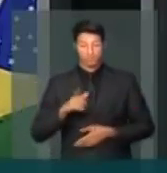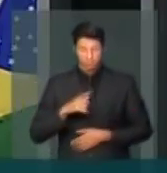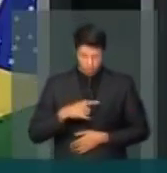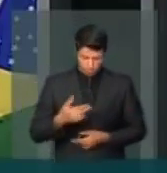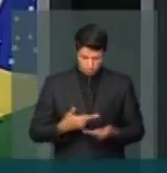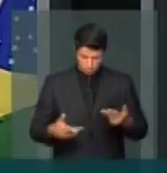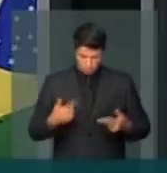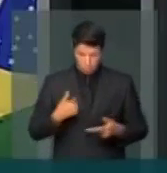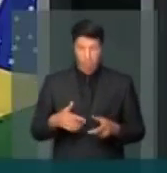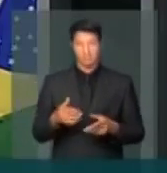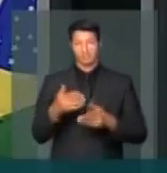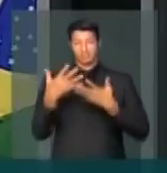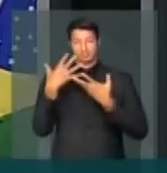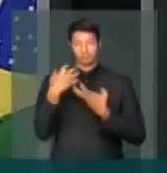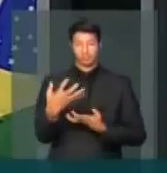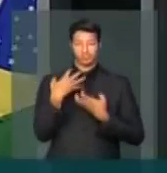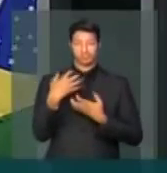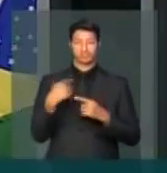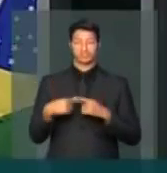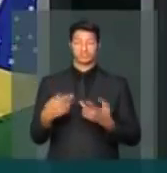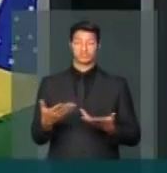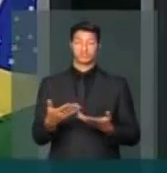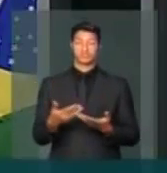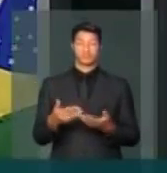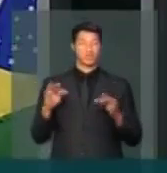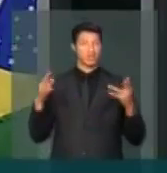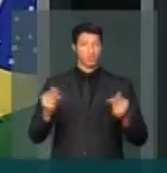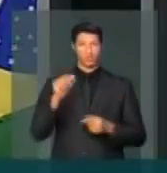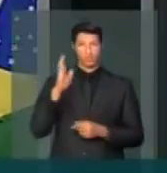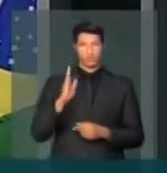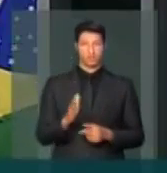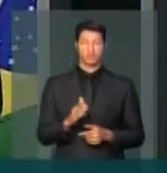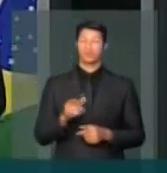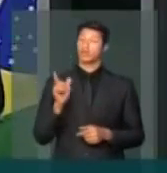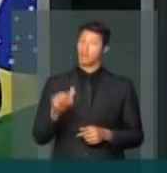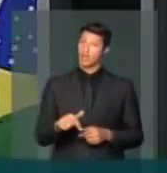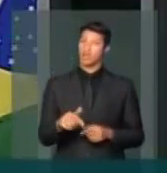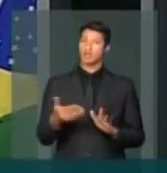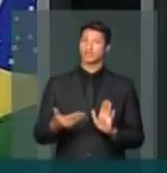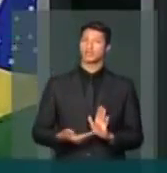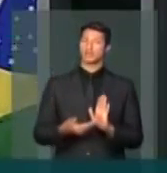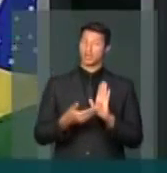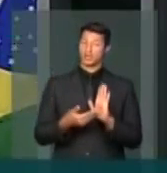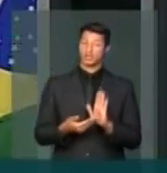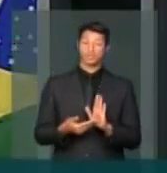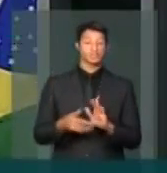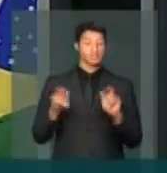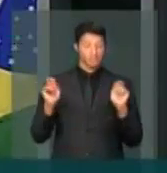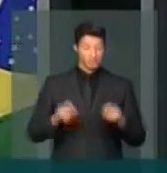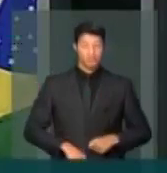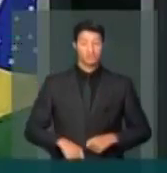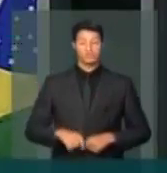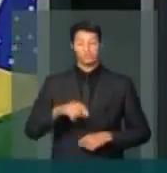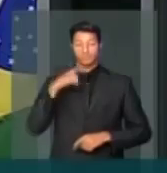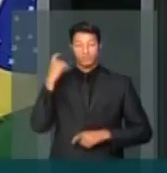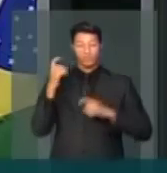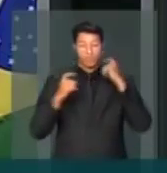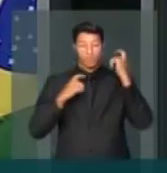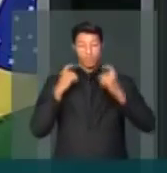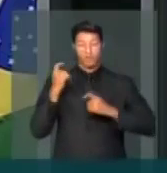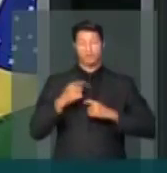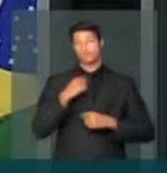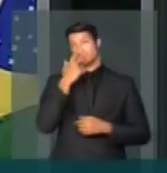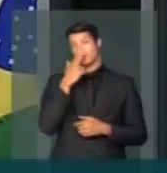uma coisa que me incomoda e incomoda a todos os brasileiros, e esta casa deveria estar muito preocupada